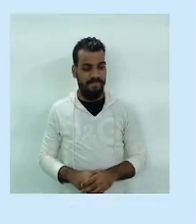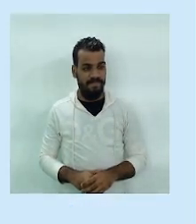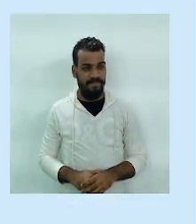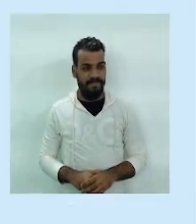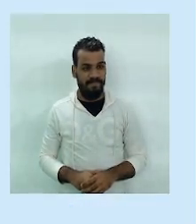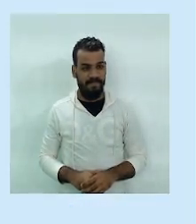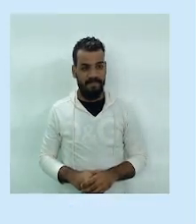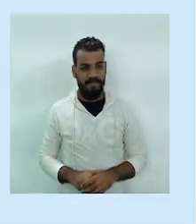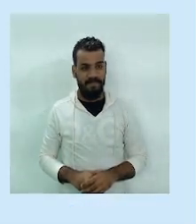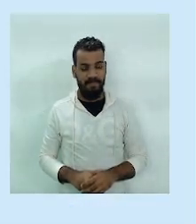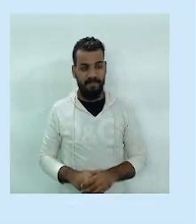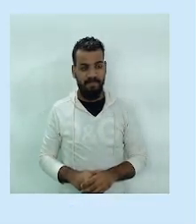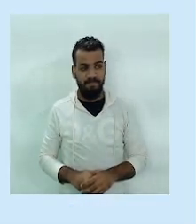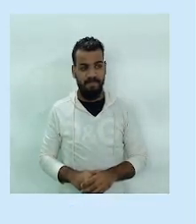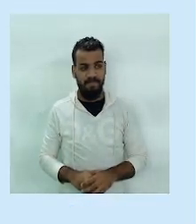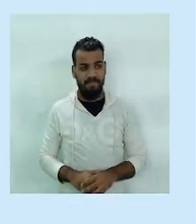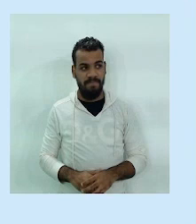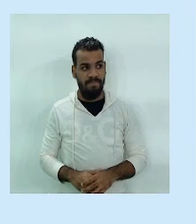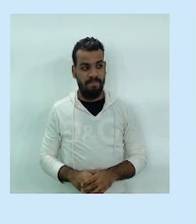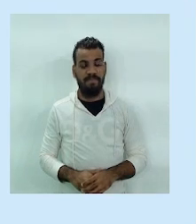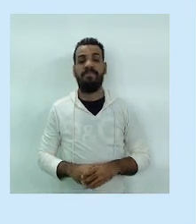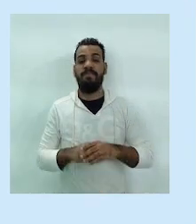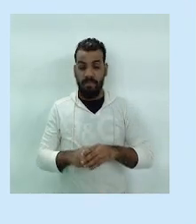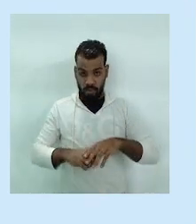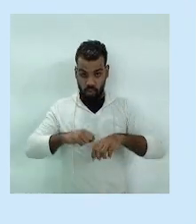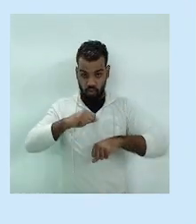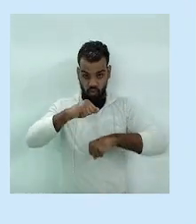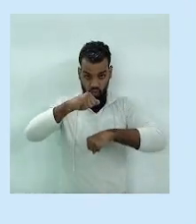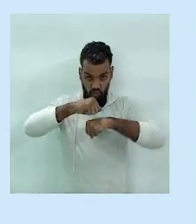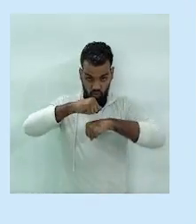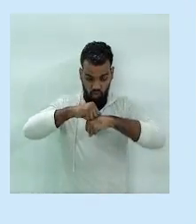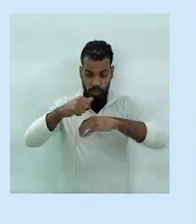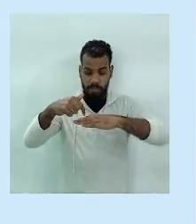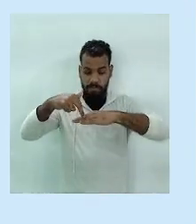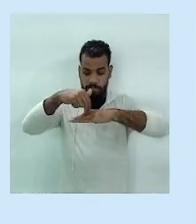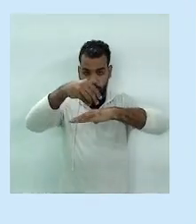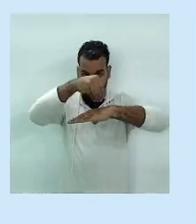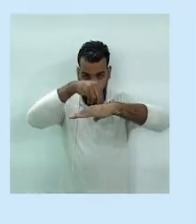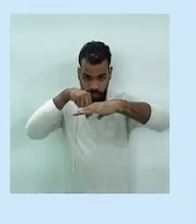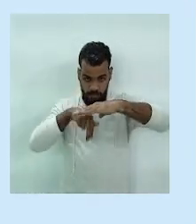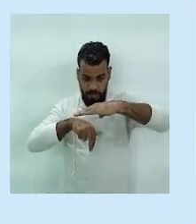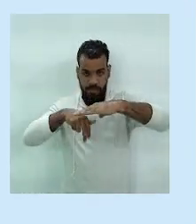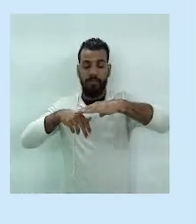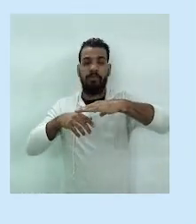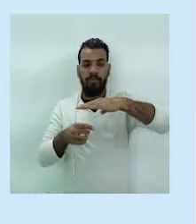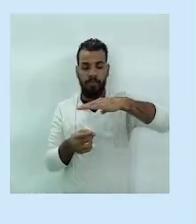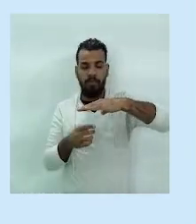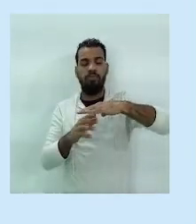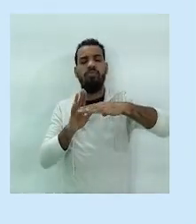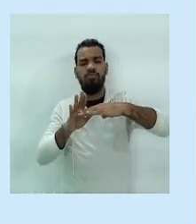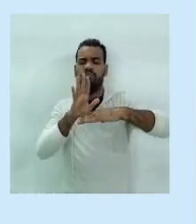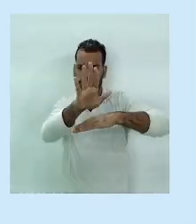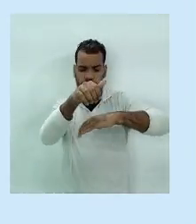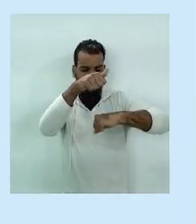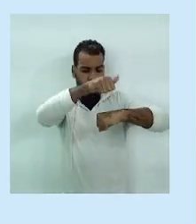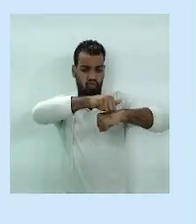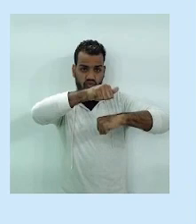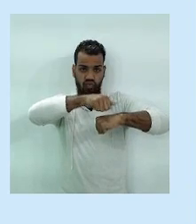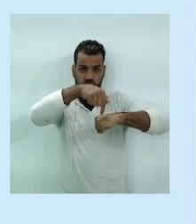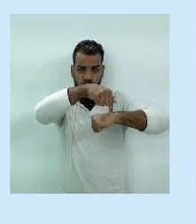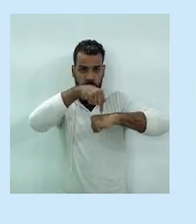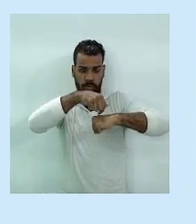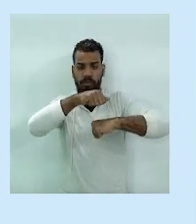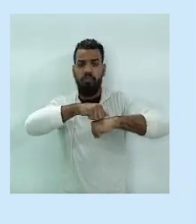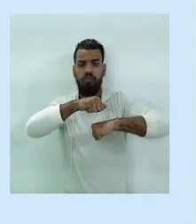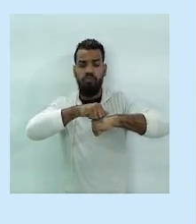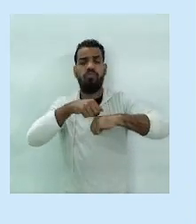As rochas e o solo. Como eu falei, antes da gente conhecer um pouco os fósseis, nós vamos conhecer um pouco sobre as rochas